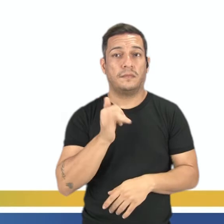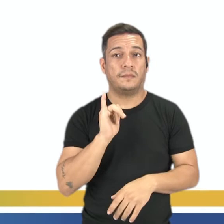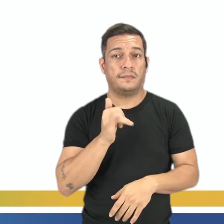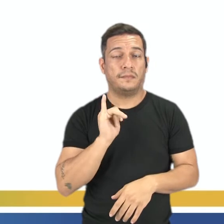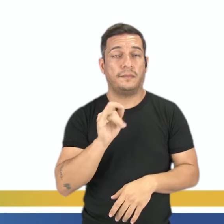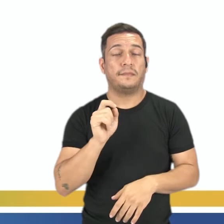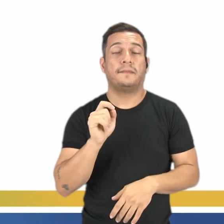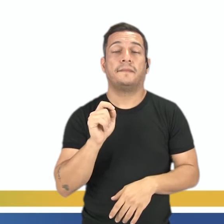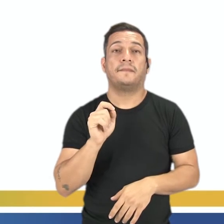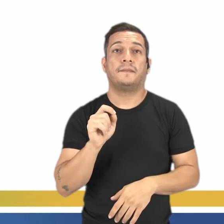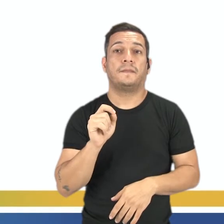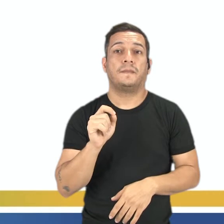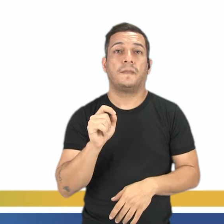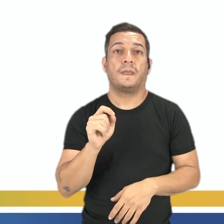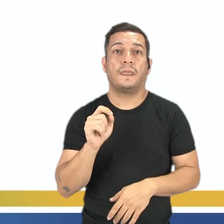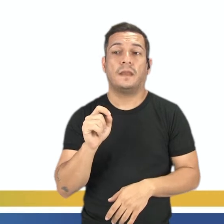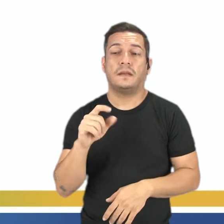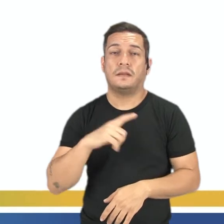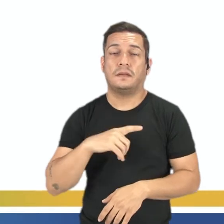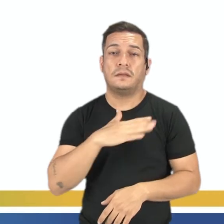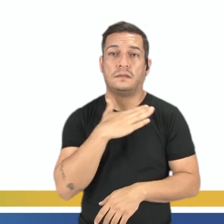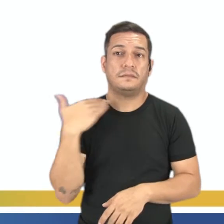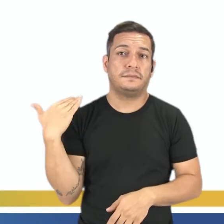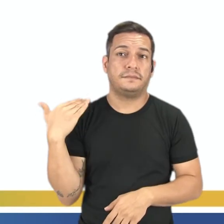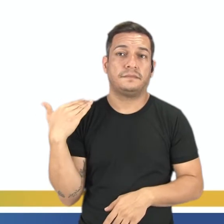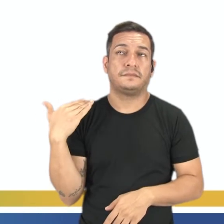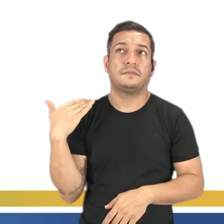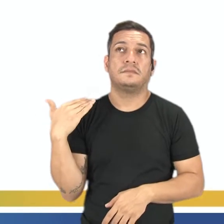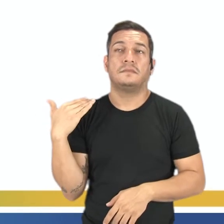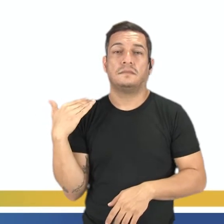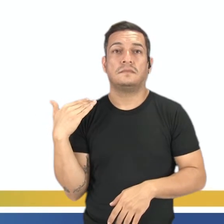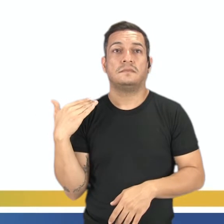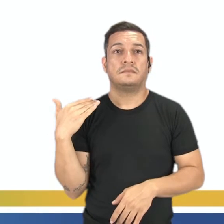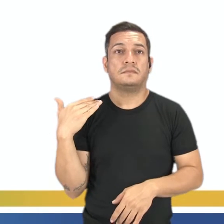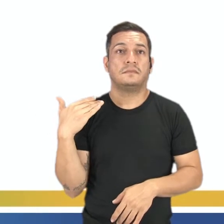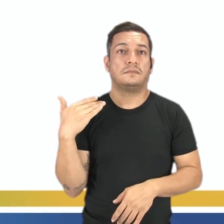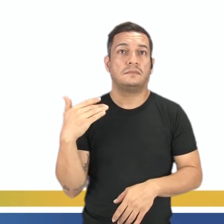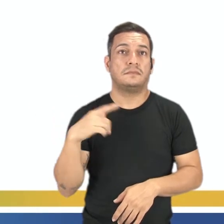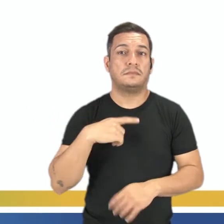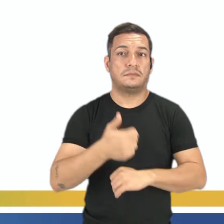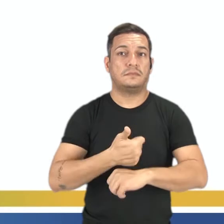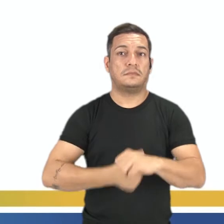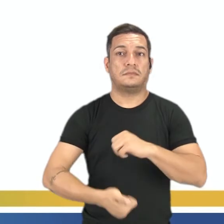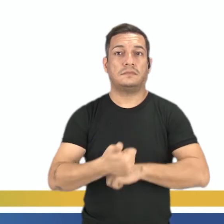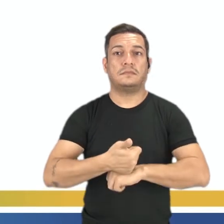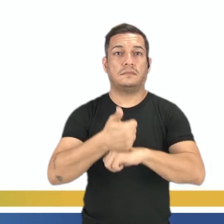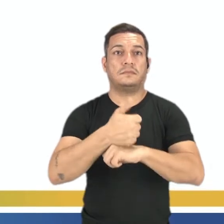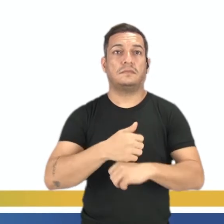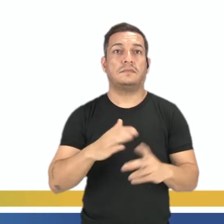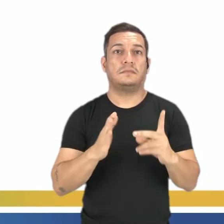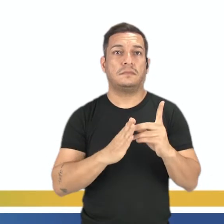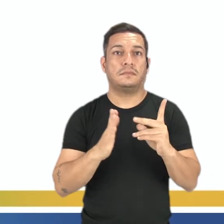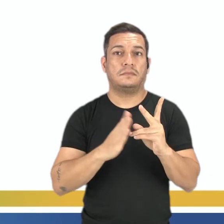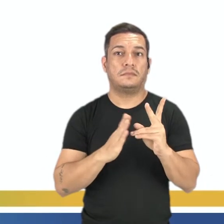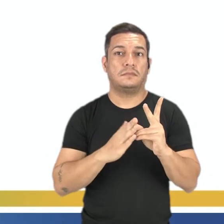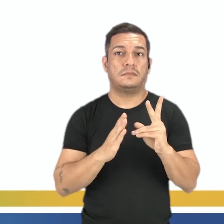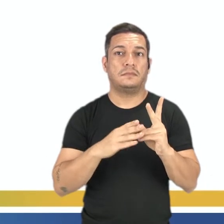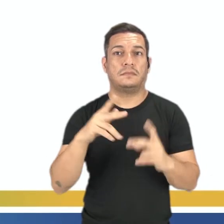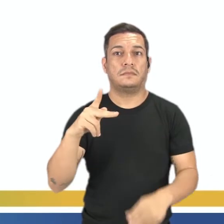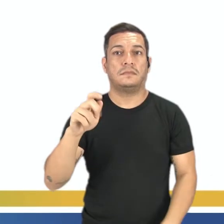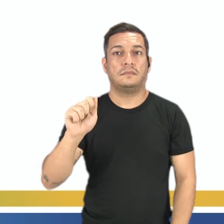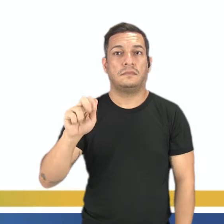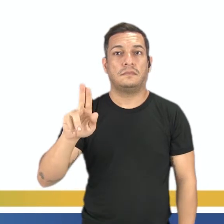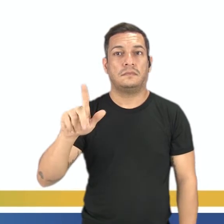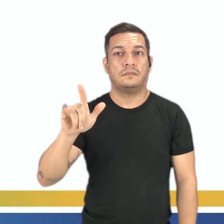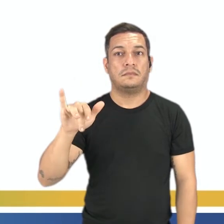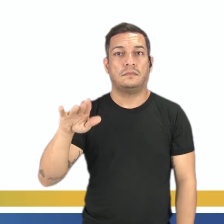falei que existe morte, né, a respeito desses conflitos, nós temos aí um líder indígena, o Paulino, né? Ele